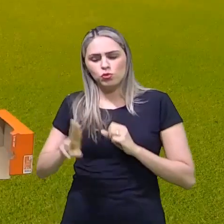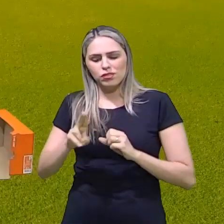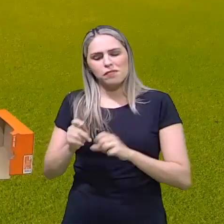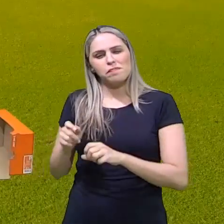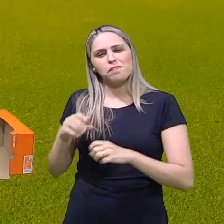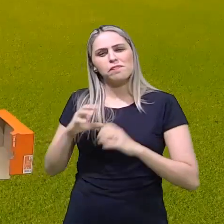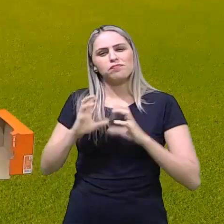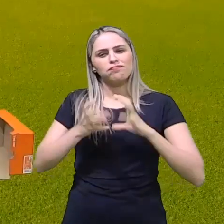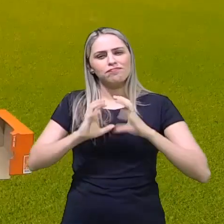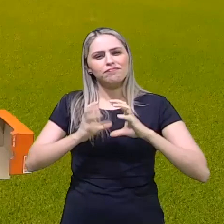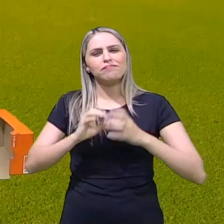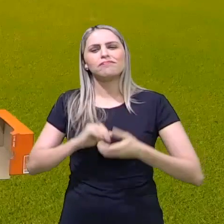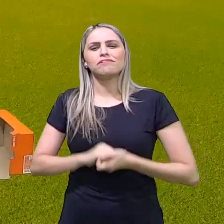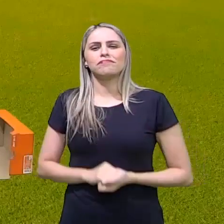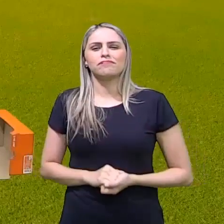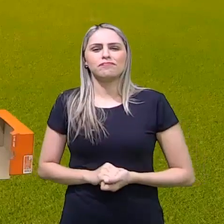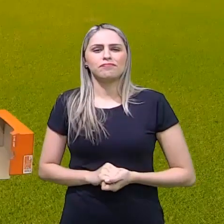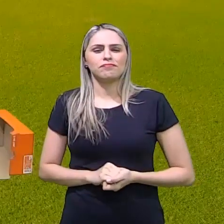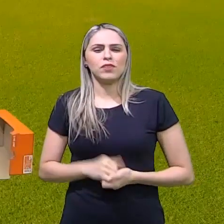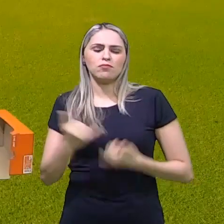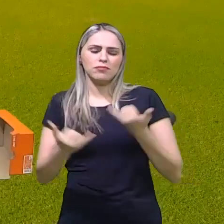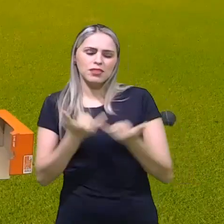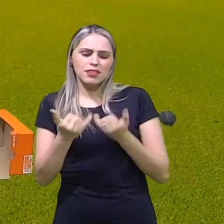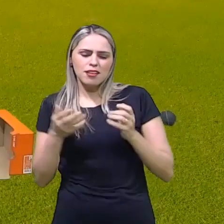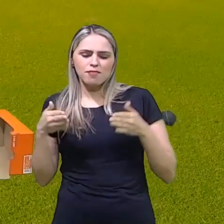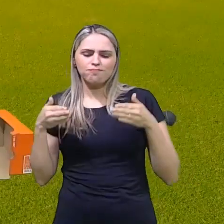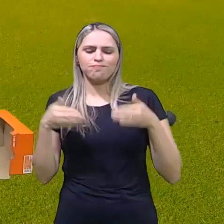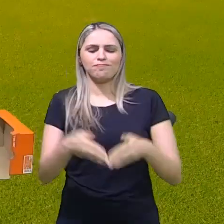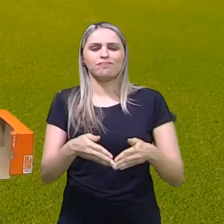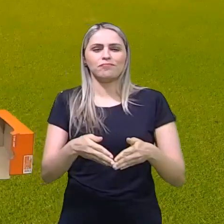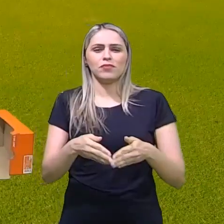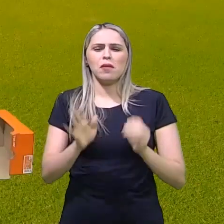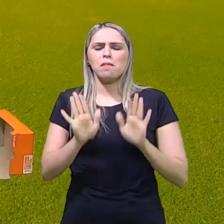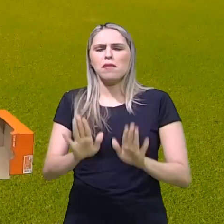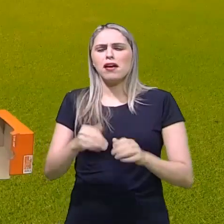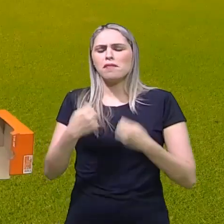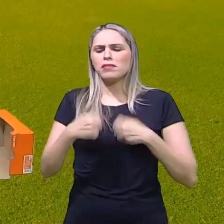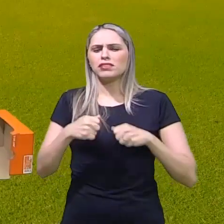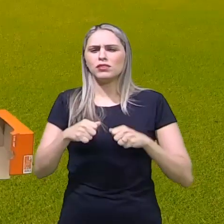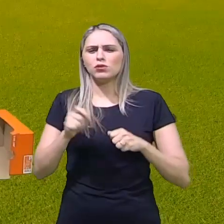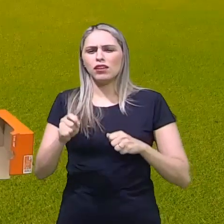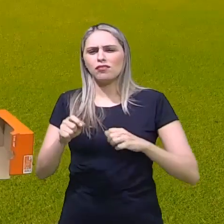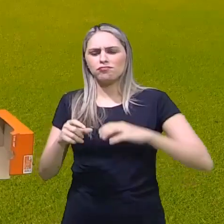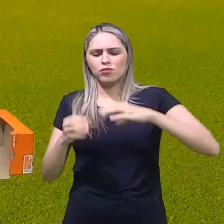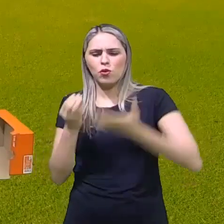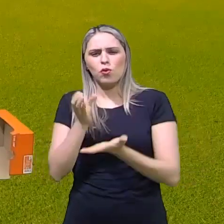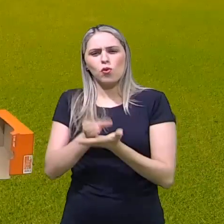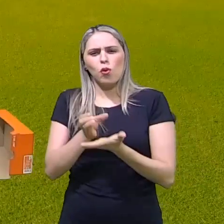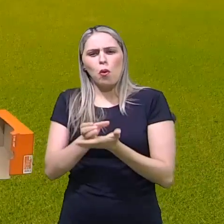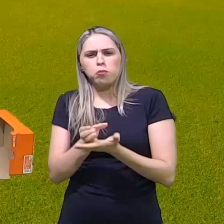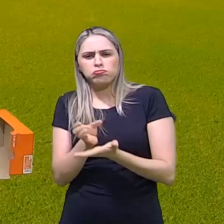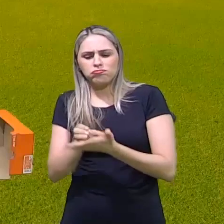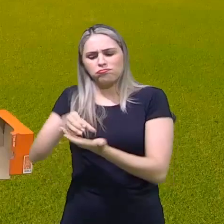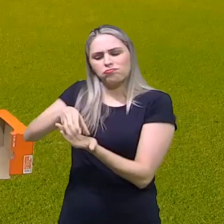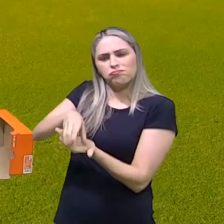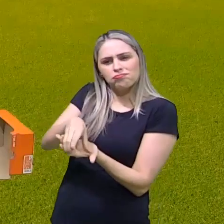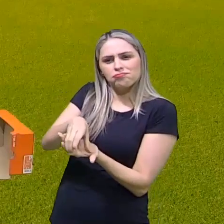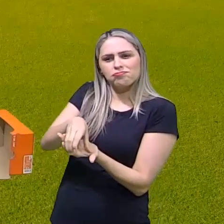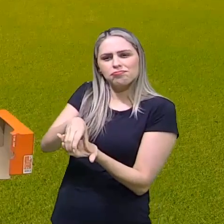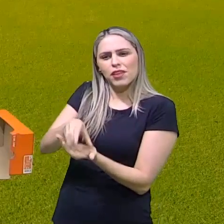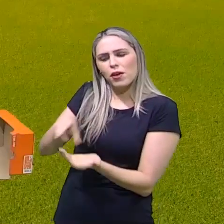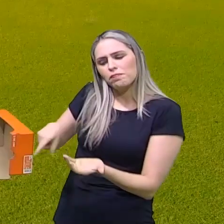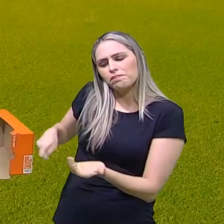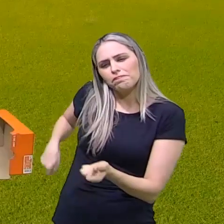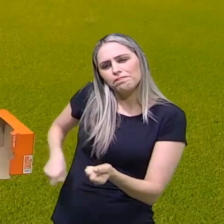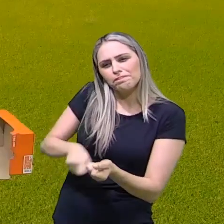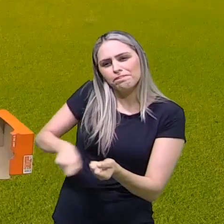abaixar e a gente vai brincar de sinuca. Só que eu preciso de uma caçapa. Pega ali a caçapa ali. Uma garrafa. Legal. Ali. Mas a gente podia usar bem essa caixa. Aqui